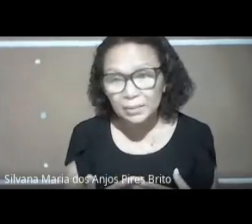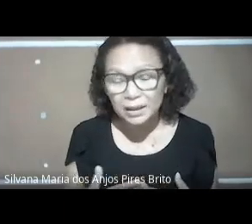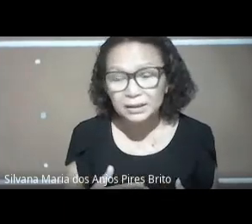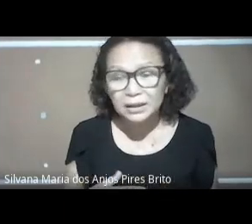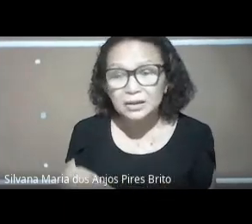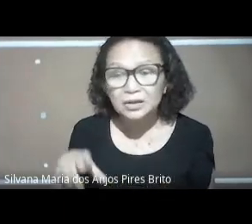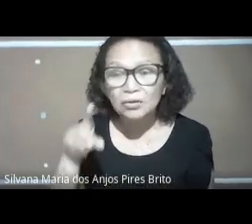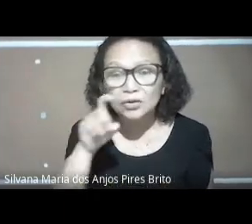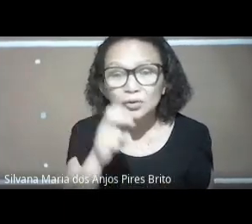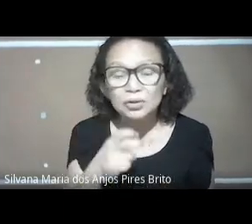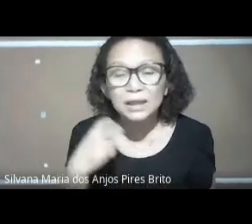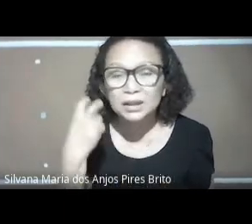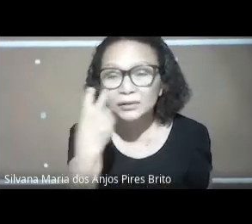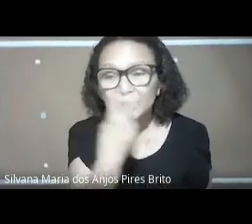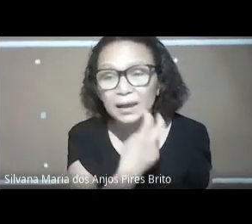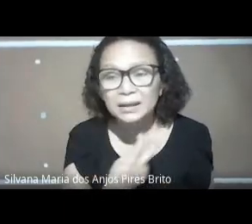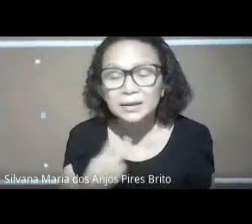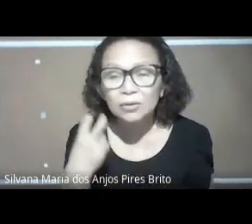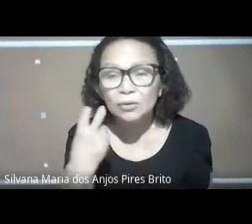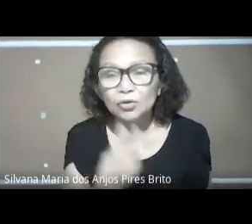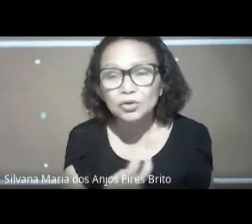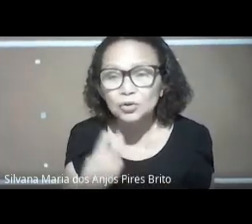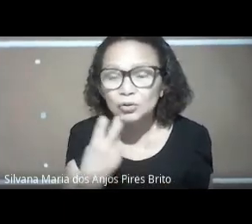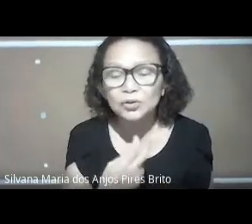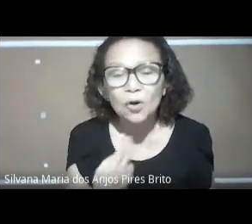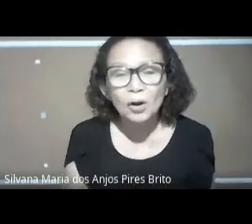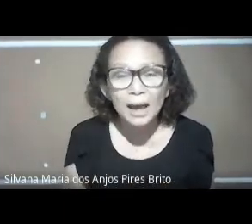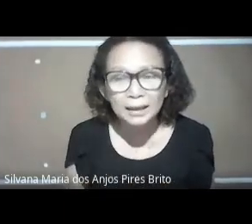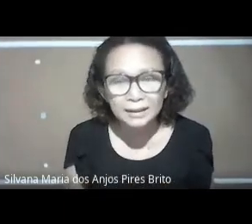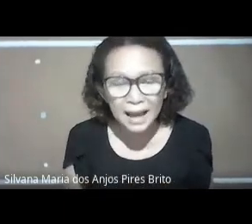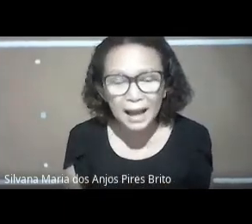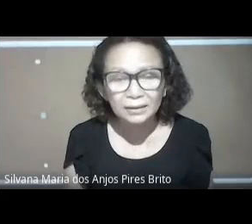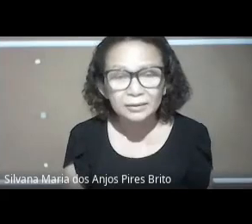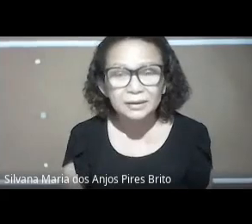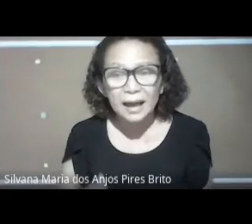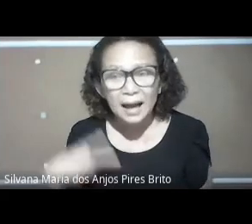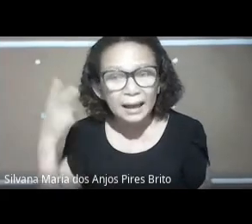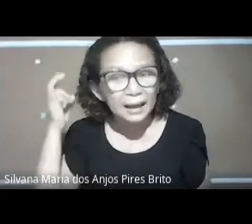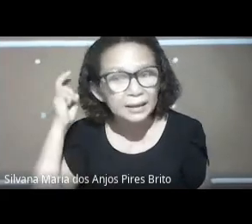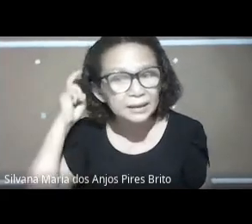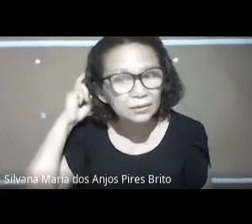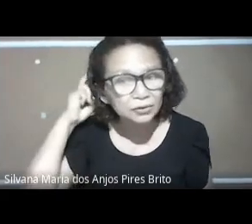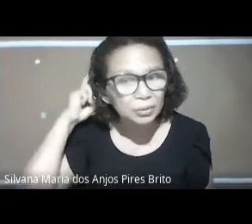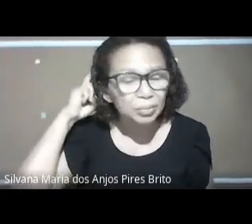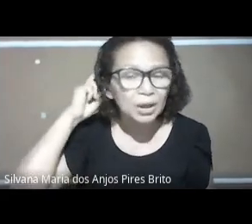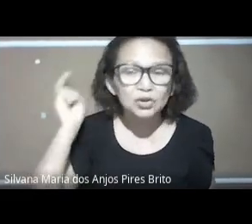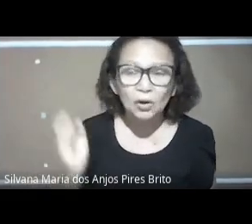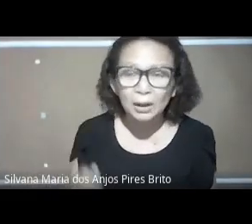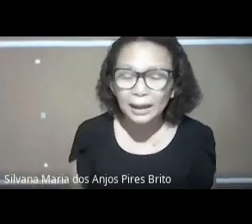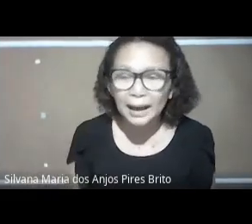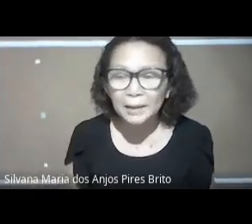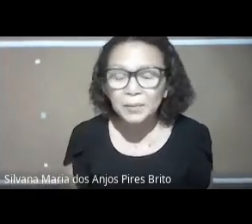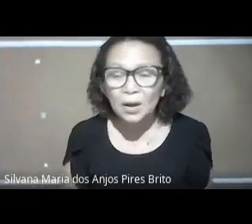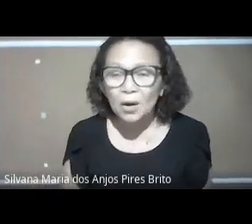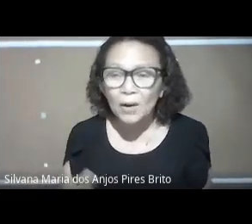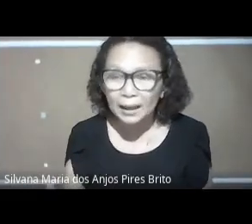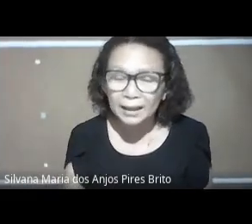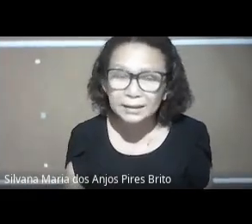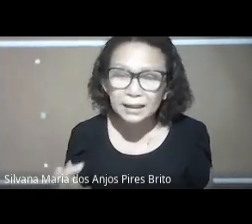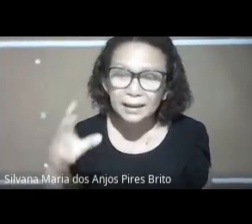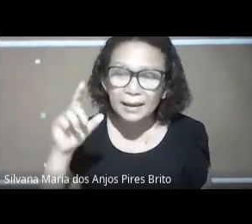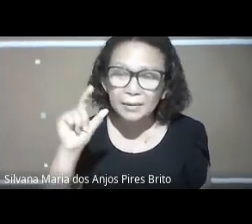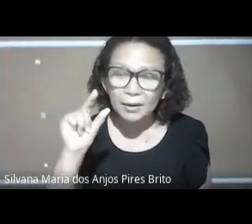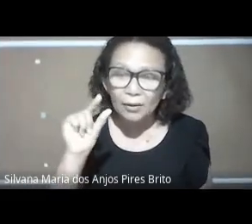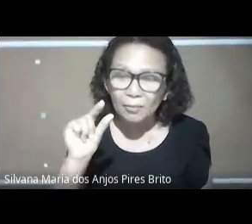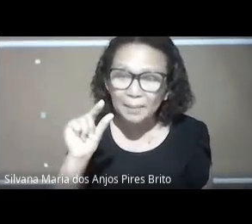da Libras. São os surdos que a gente fala que são surdos oralizados, aqueles que usam implante coclear, ou